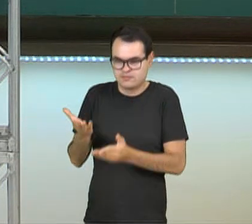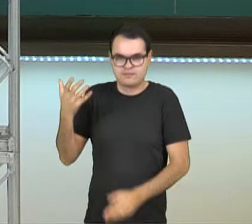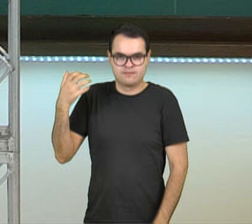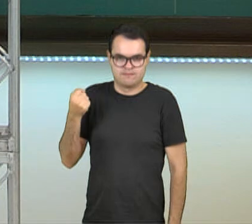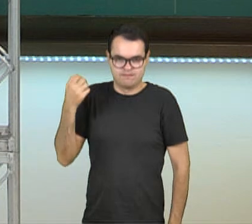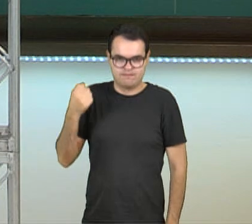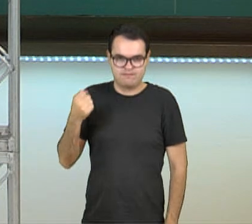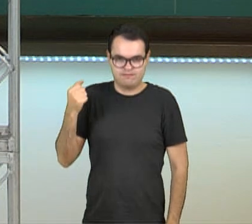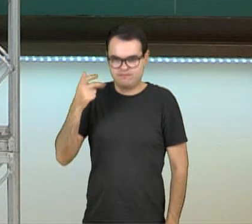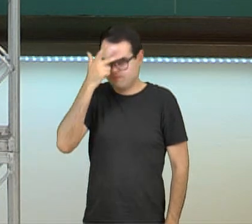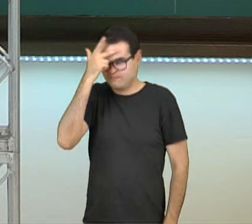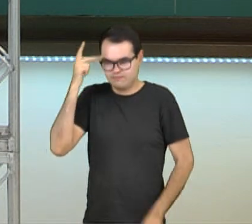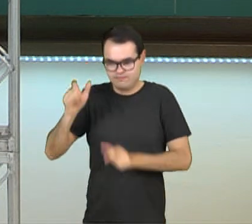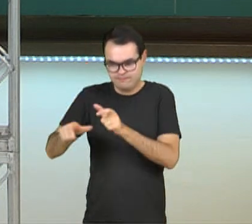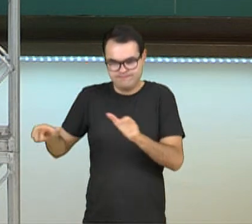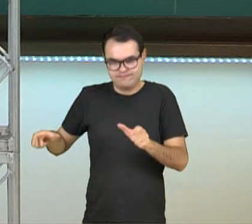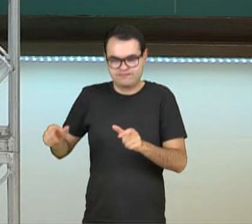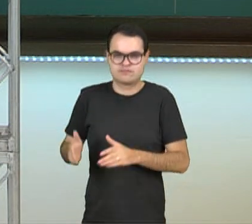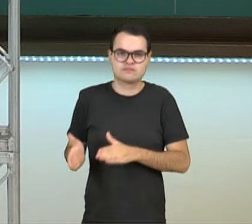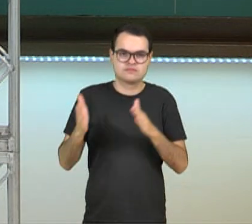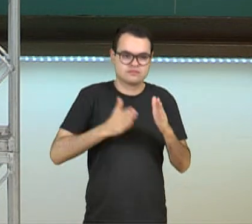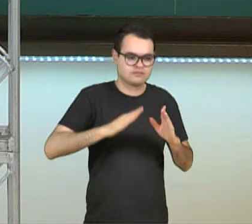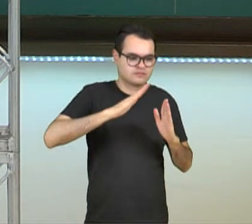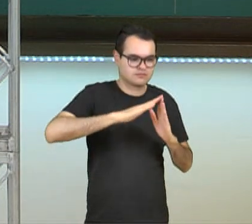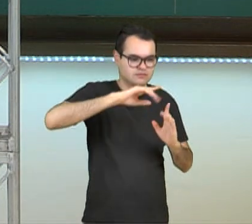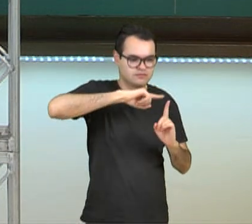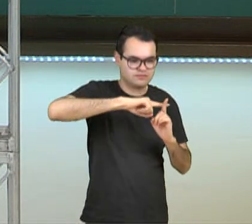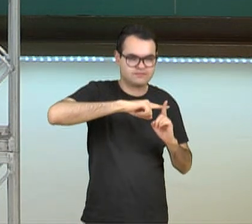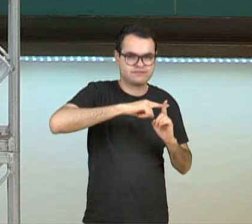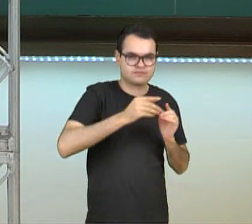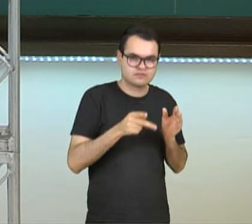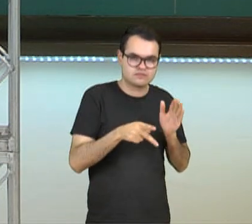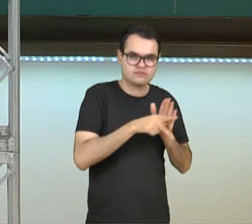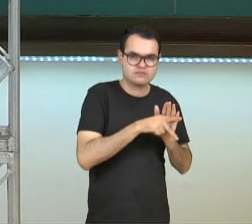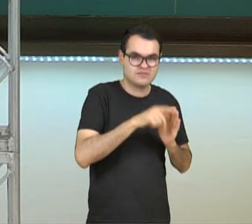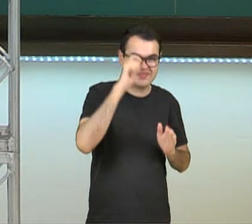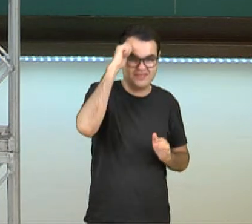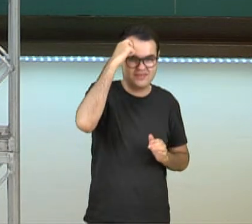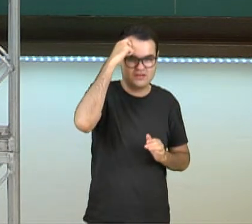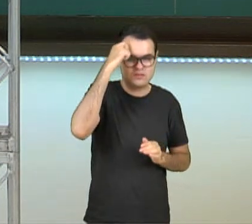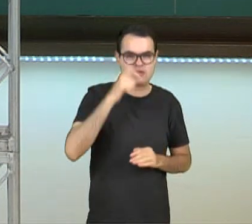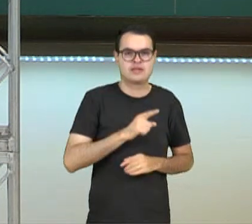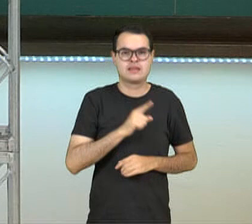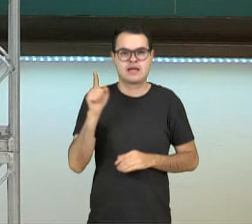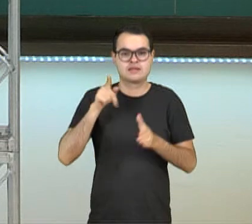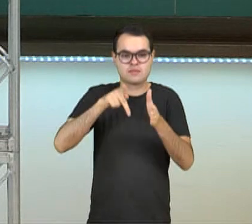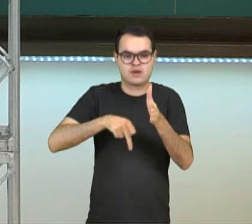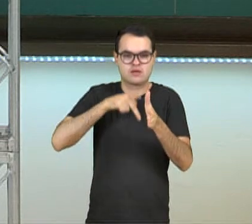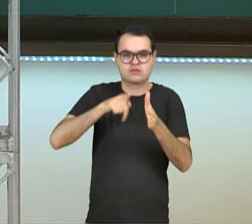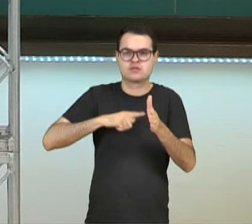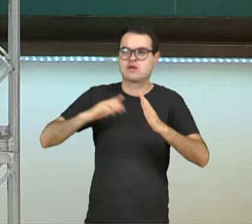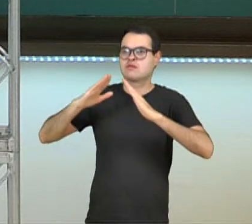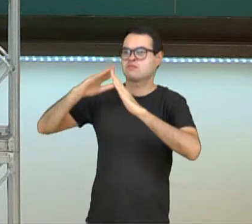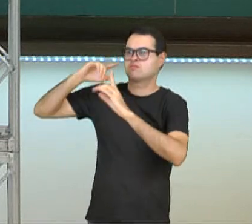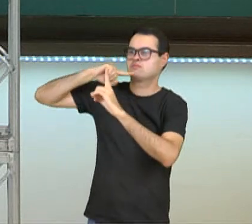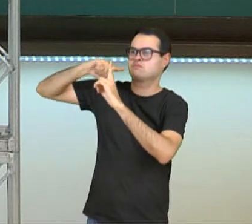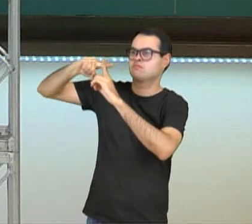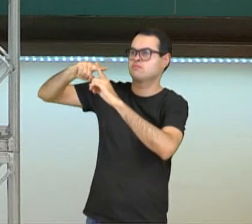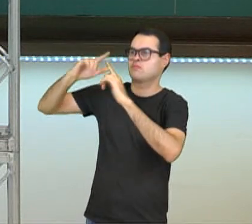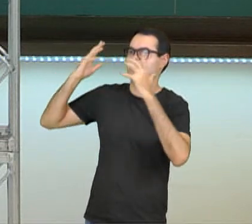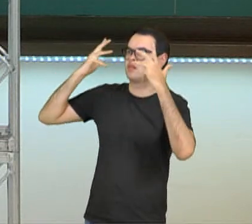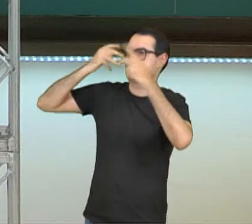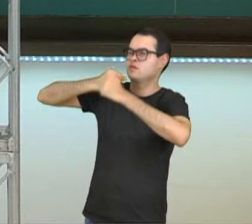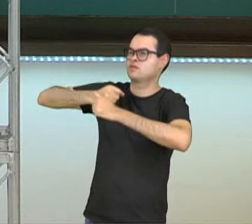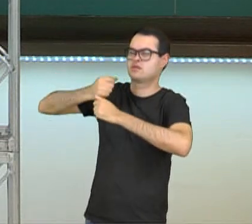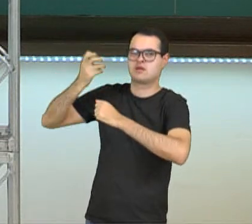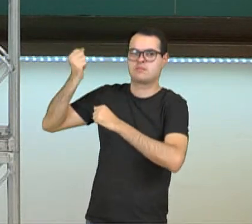e as igrejas que eram construídas para os negros. Na cidade de Paranaguá dá para ver bem, porque tem a igreja catedral que foi feita para os